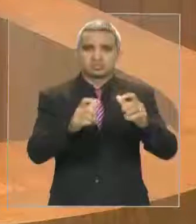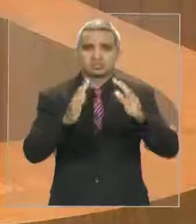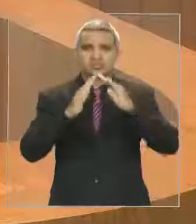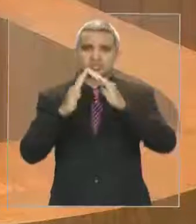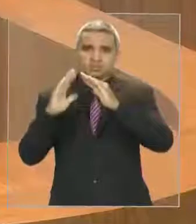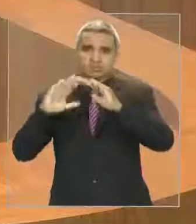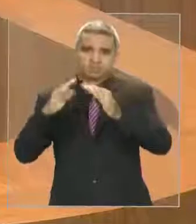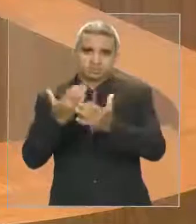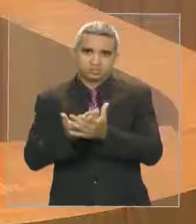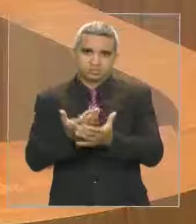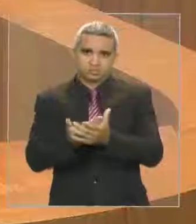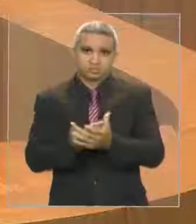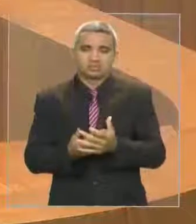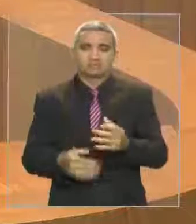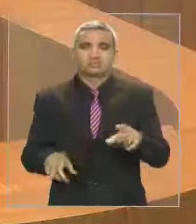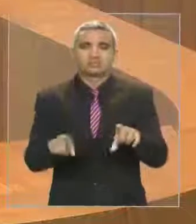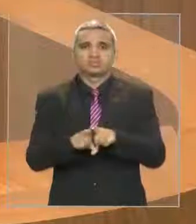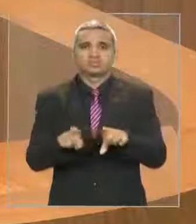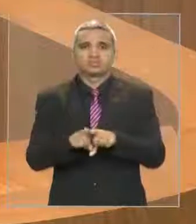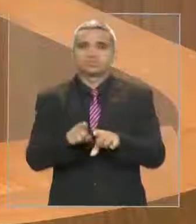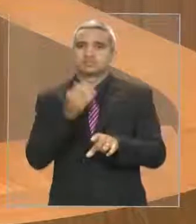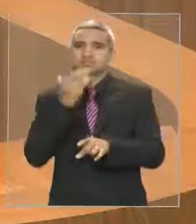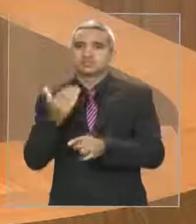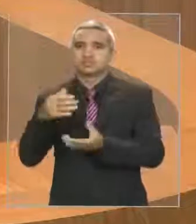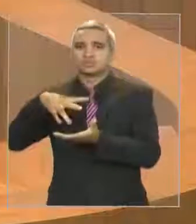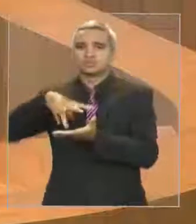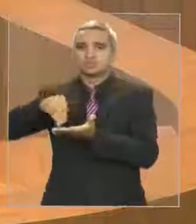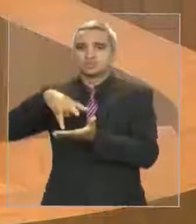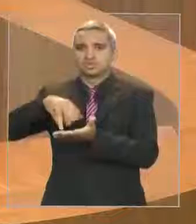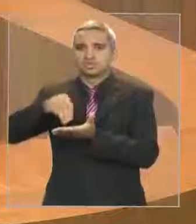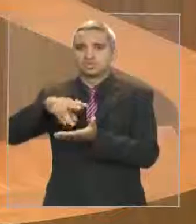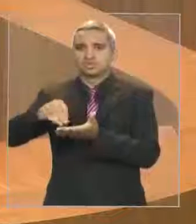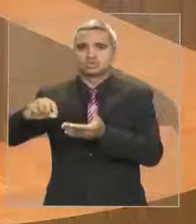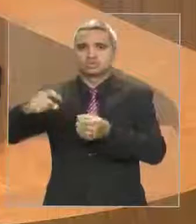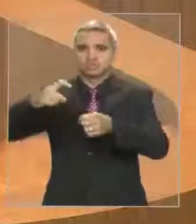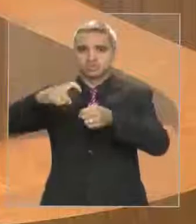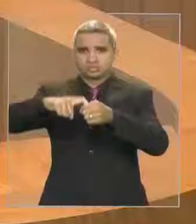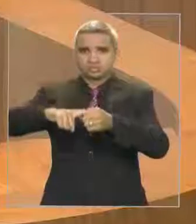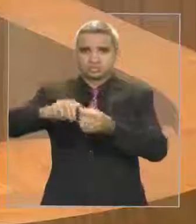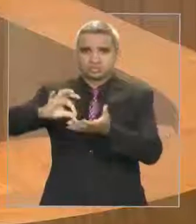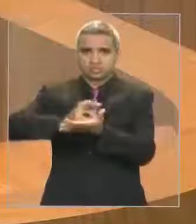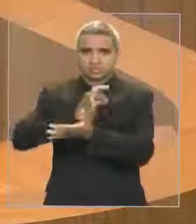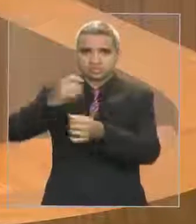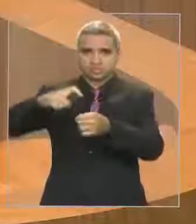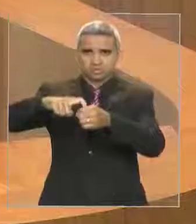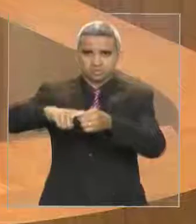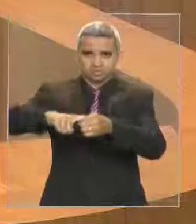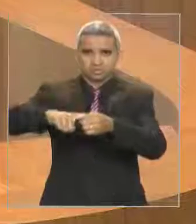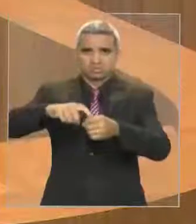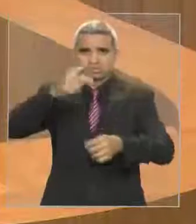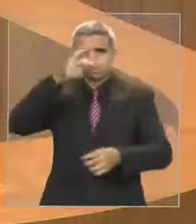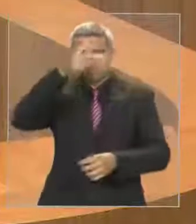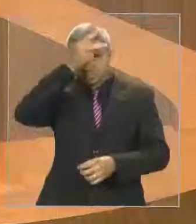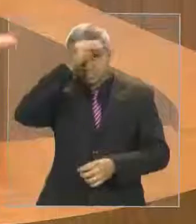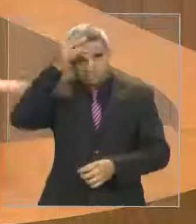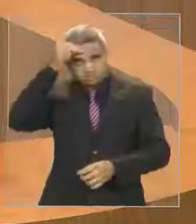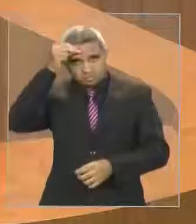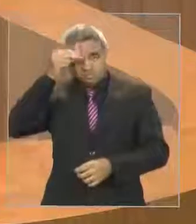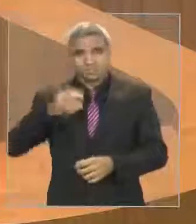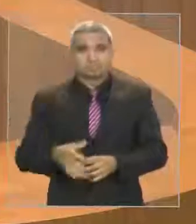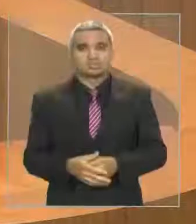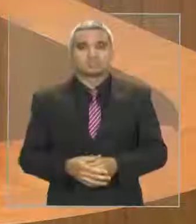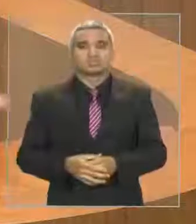Ministério Público e Prefeitura. A Procuradoria Federal, Ministério Público Federal, quais são os encaminhamentos, quais